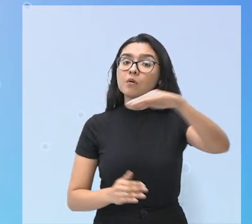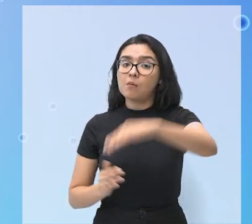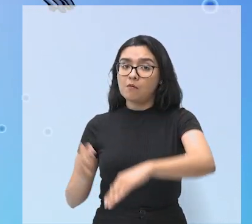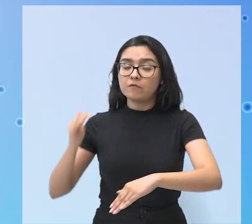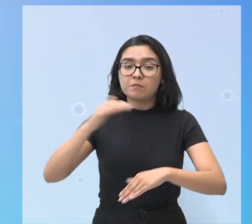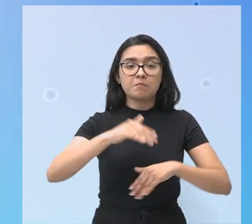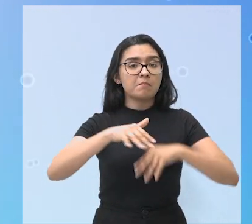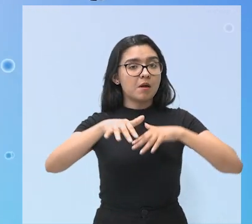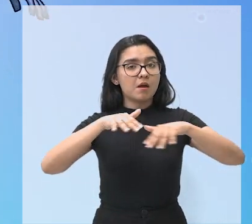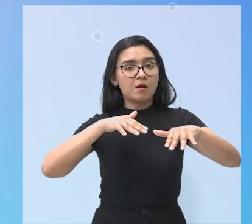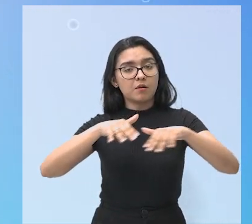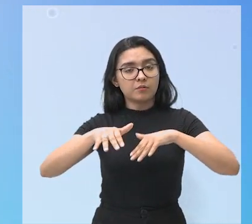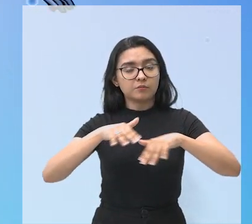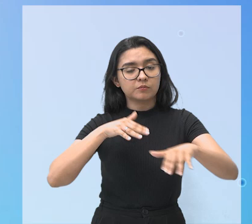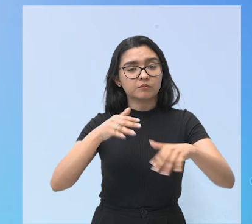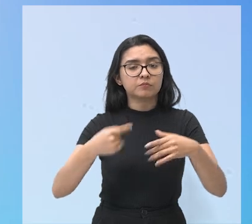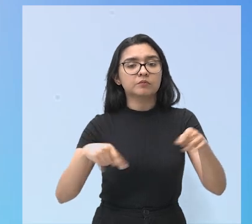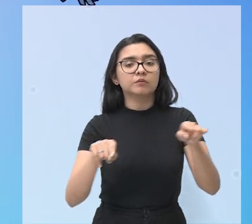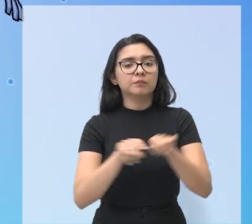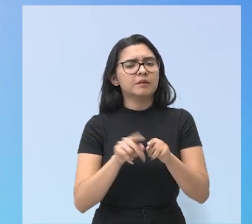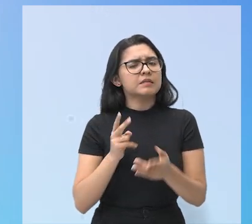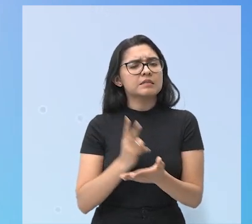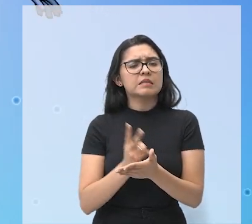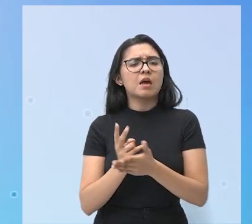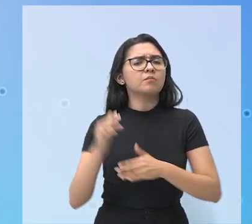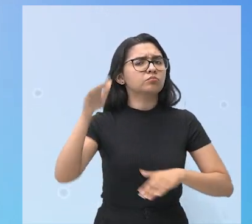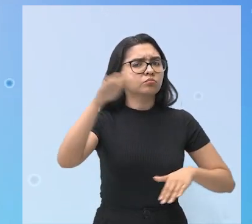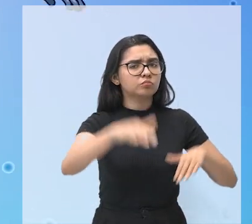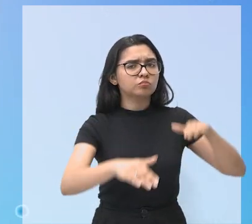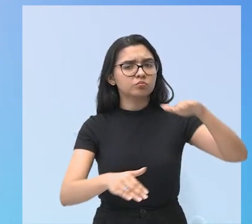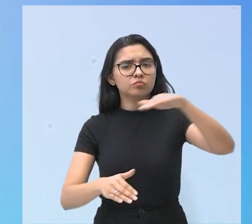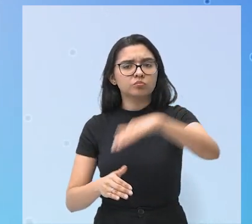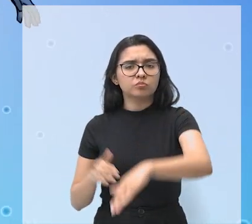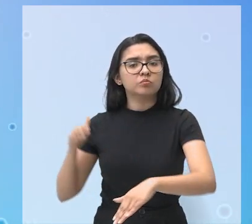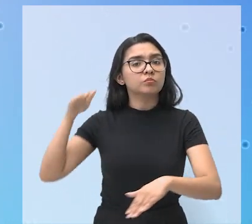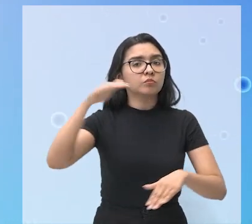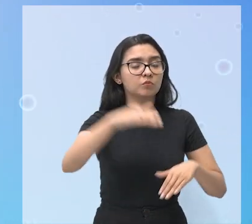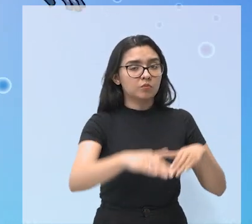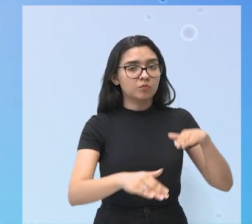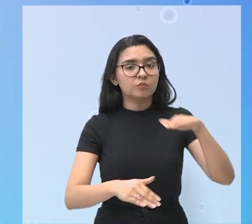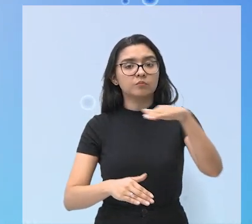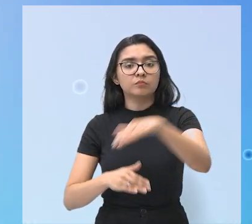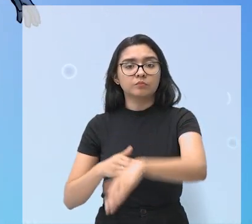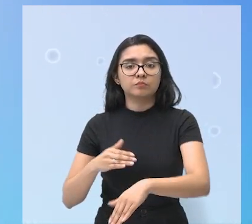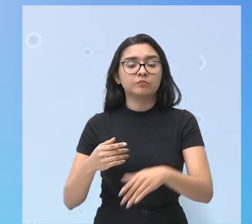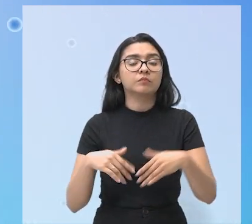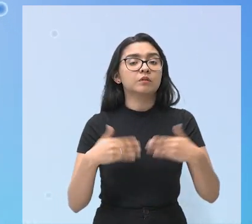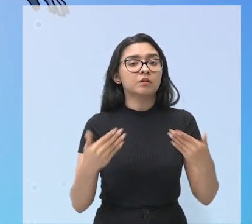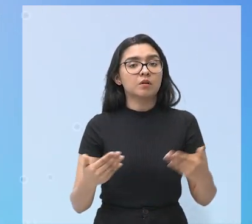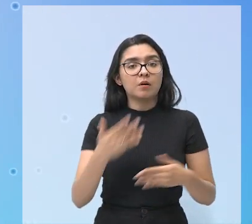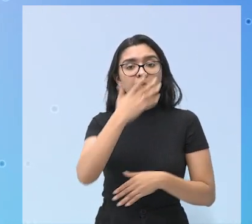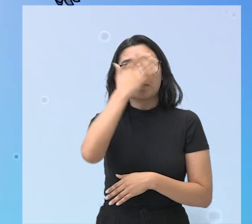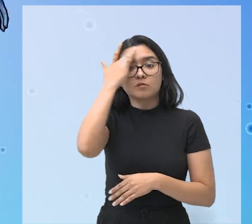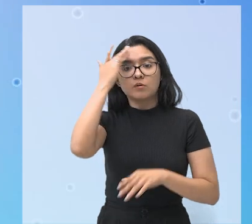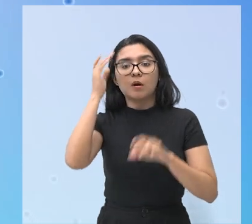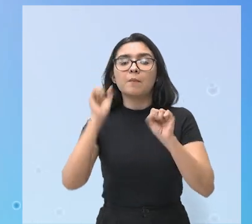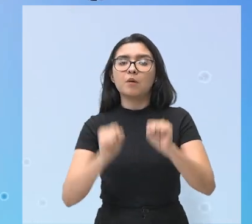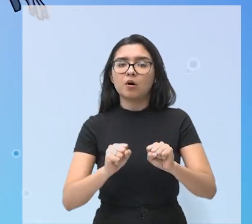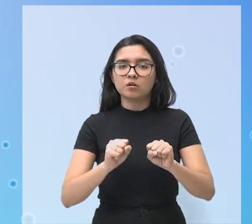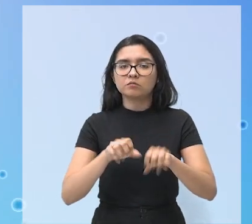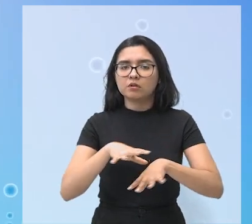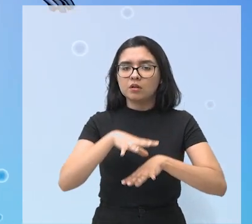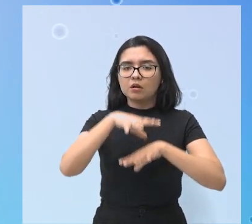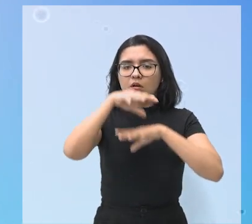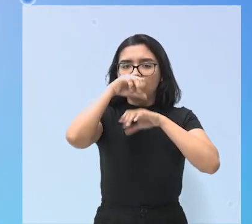alternado, e a cada momento que esse braço sai, um dos braços sai, esse nosso nadador ele pode